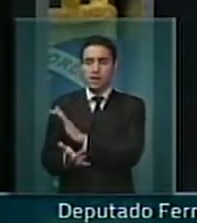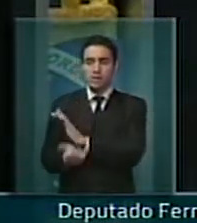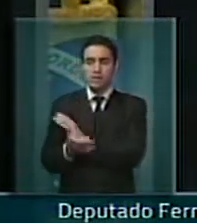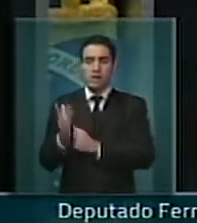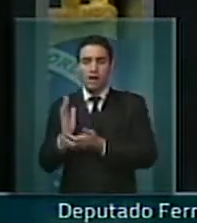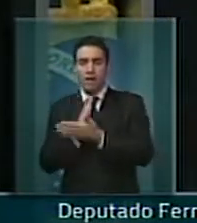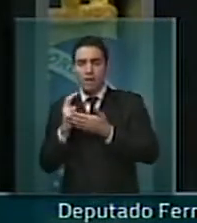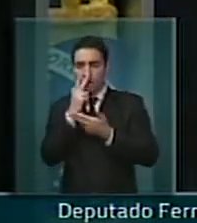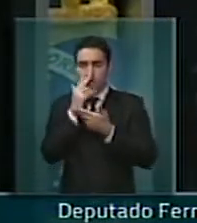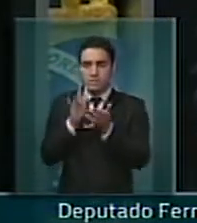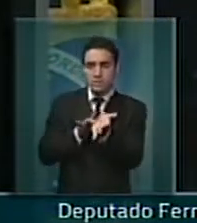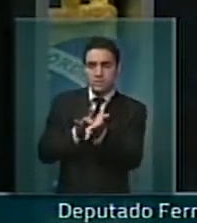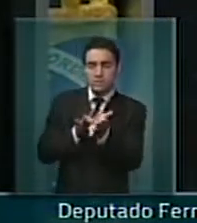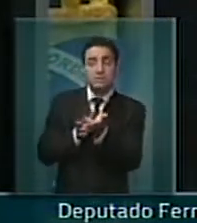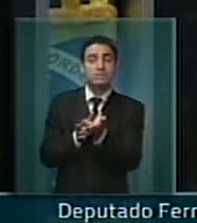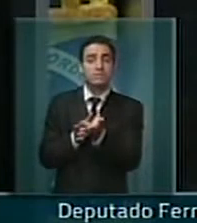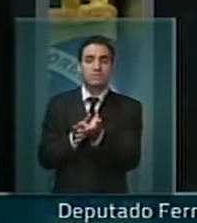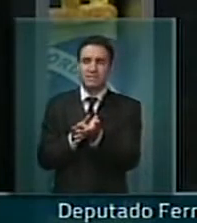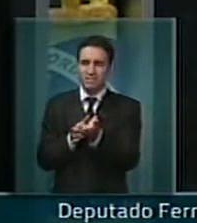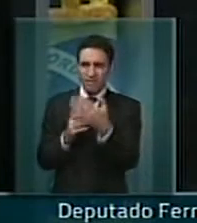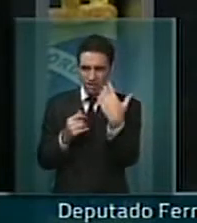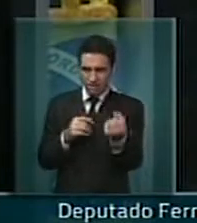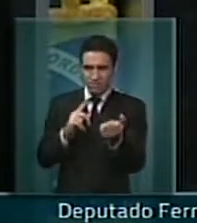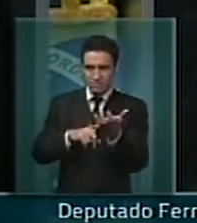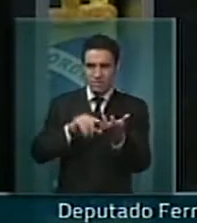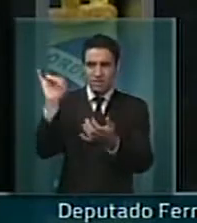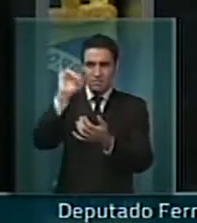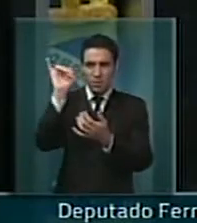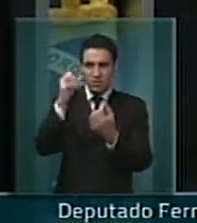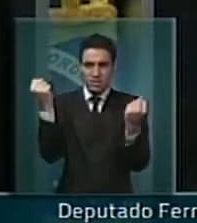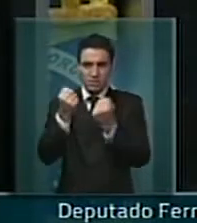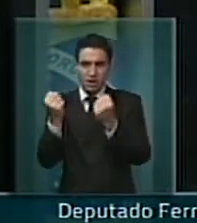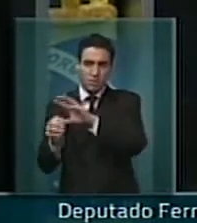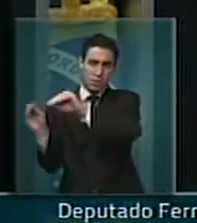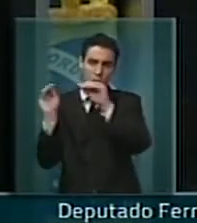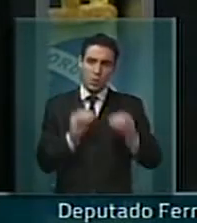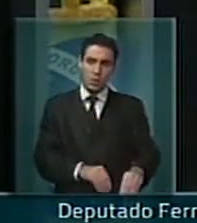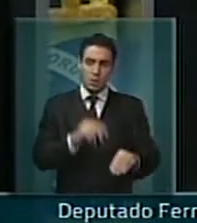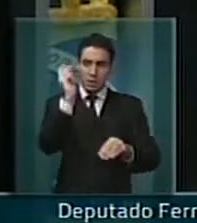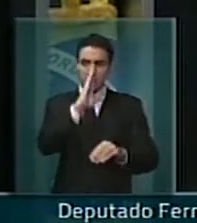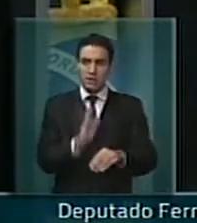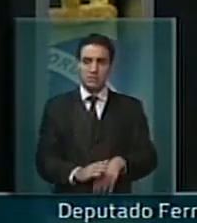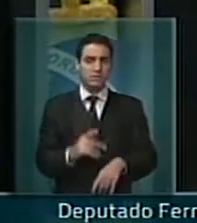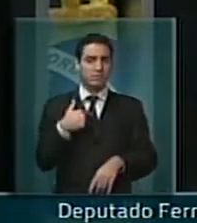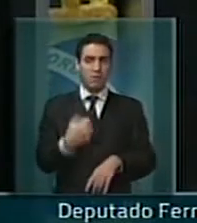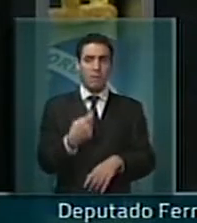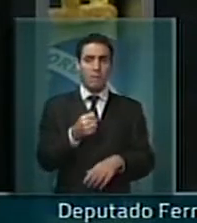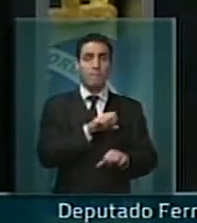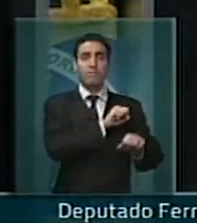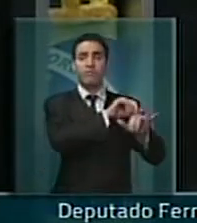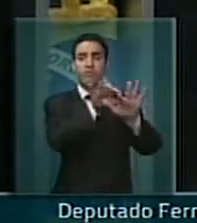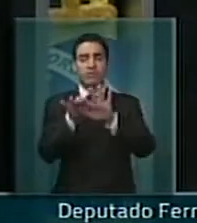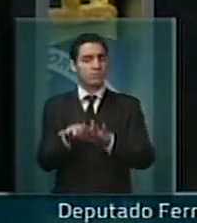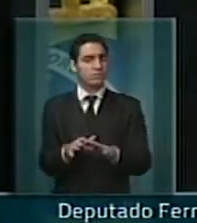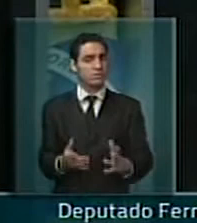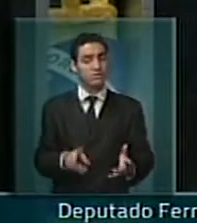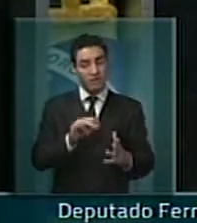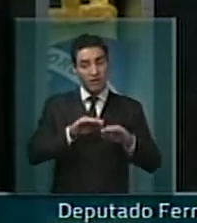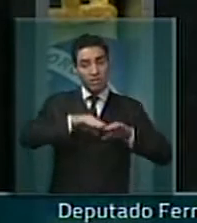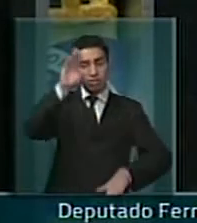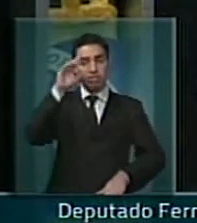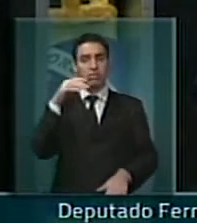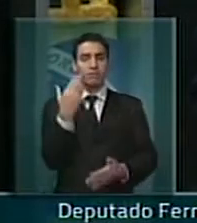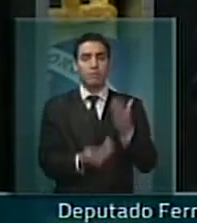disfarçados, que automóveis importados cheguem no nosso país para, né, desequilibrar a